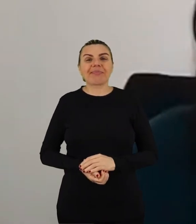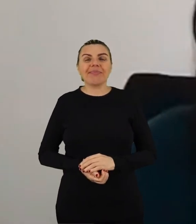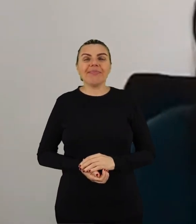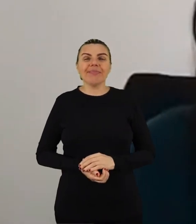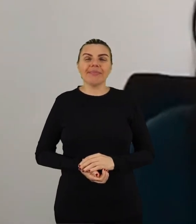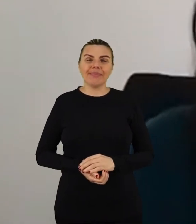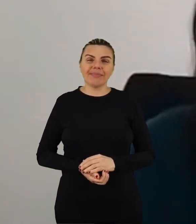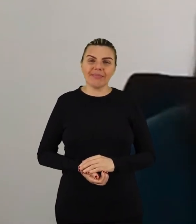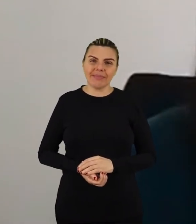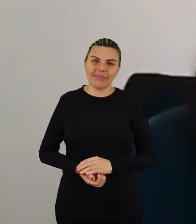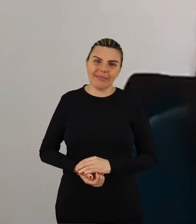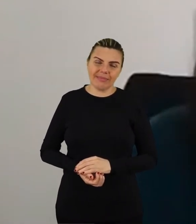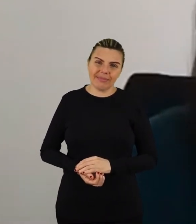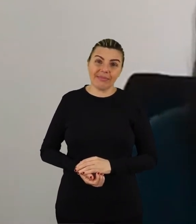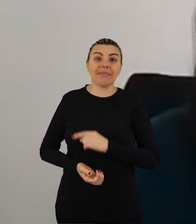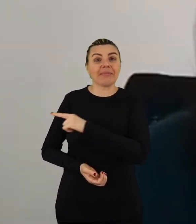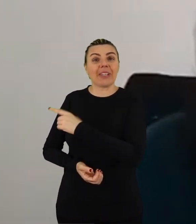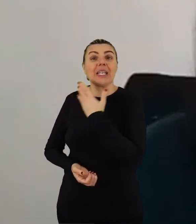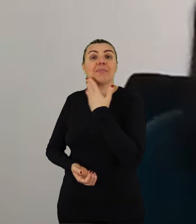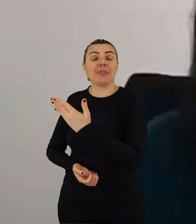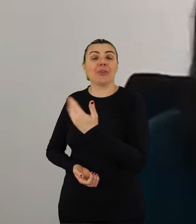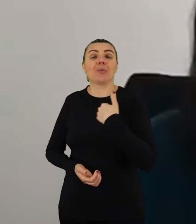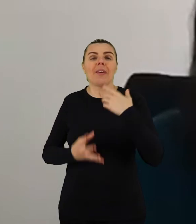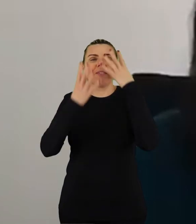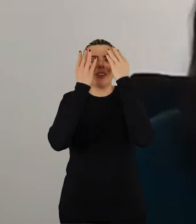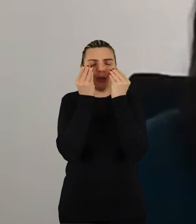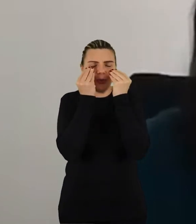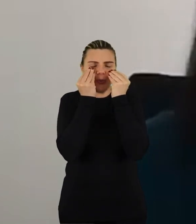E ele pediu para eu fechar os olhos.